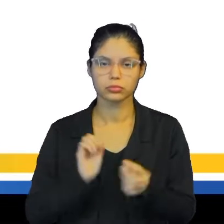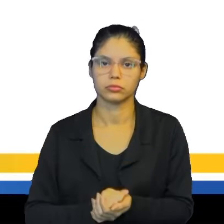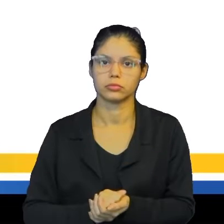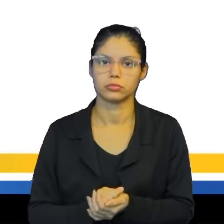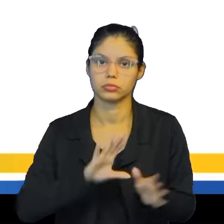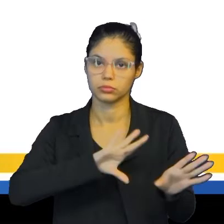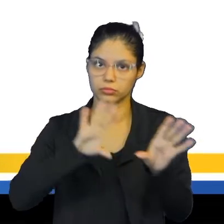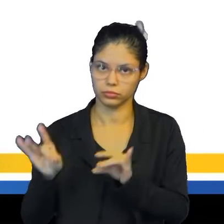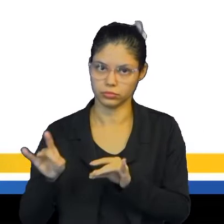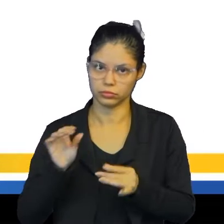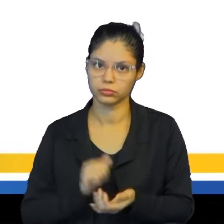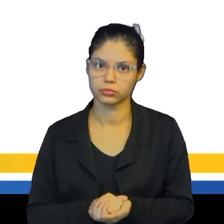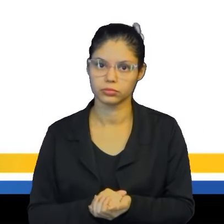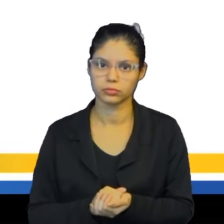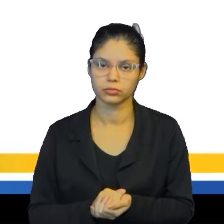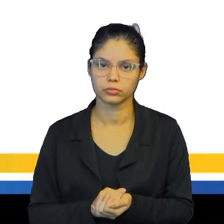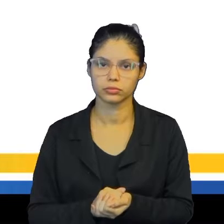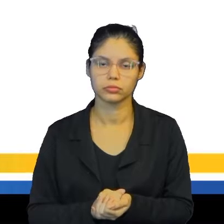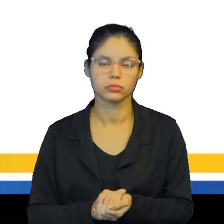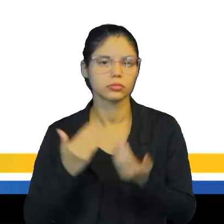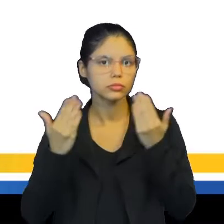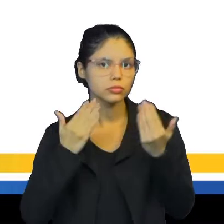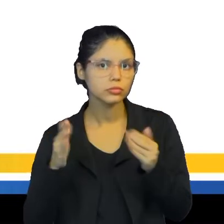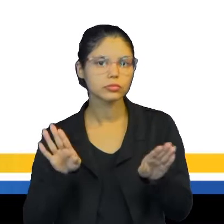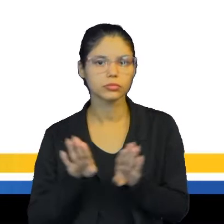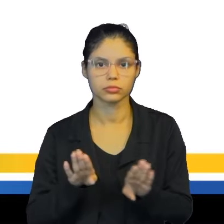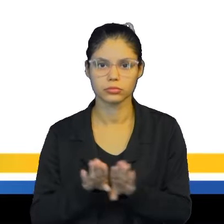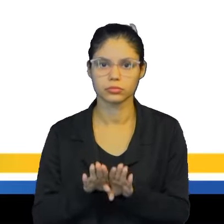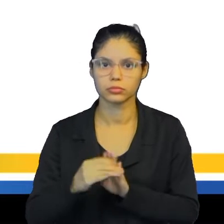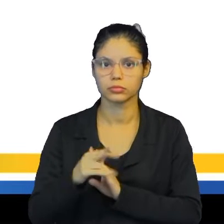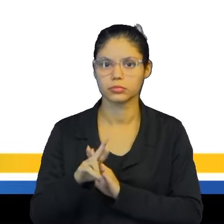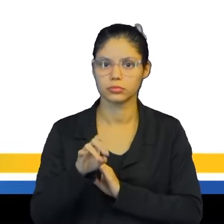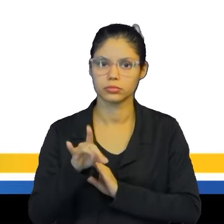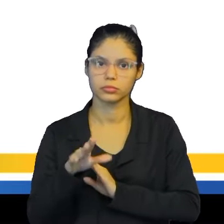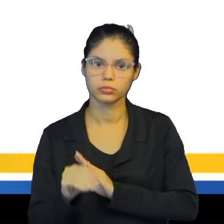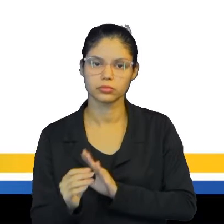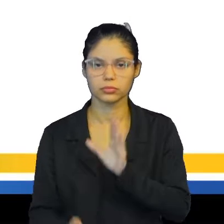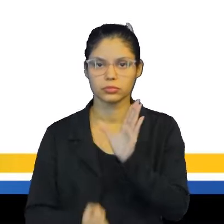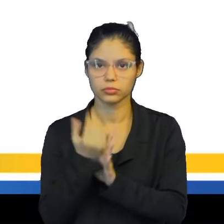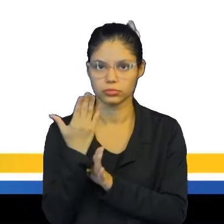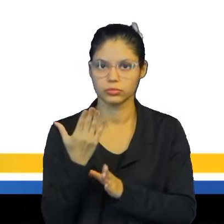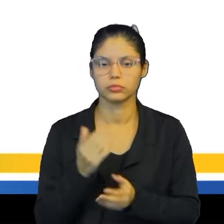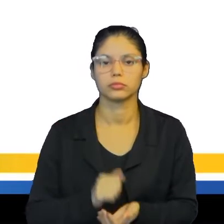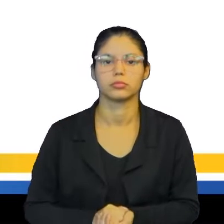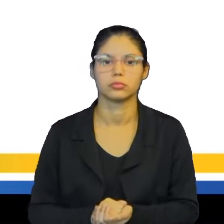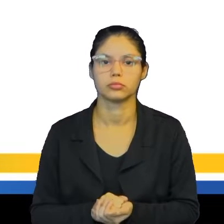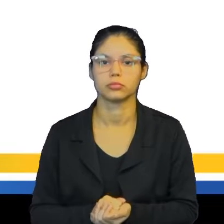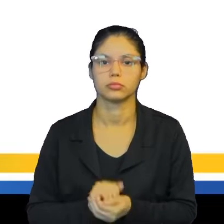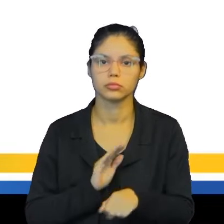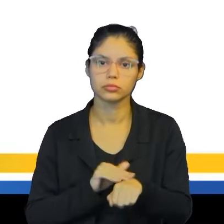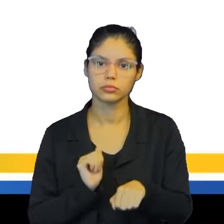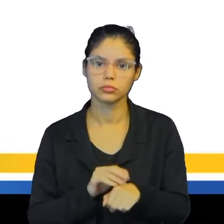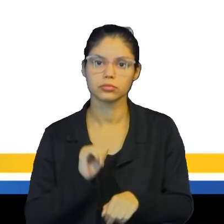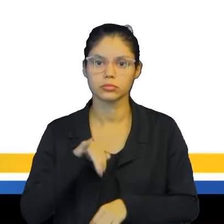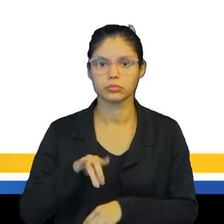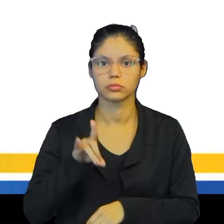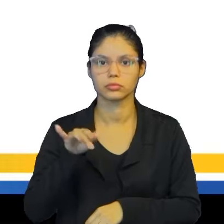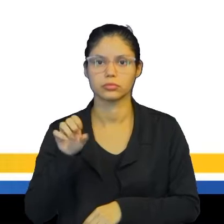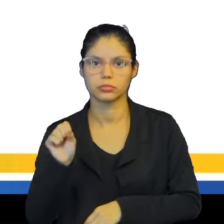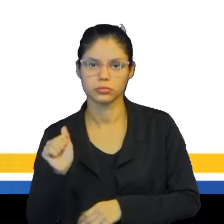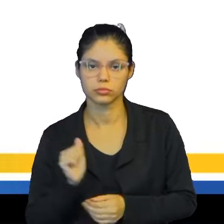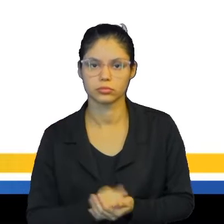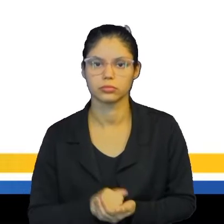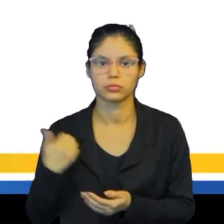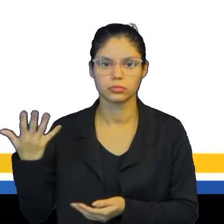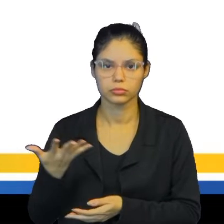né, através de linhas retas, curvas, paralelas e perpendiculares, dão origem aos chamados moldes